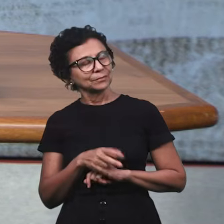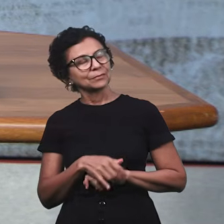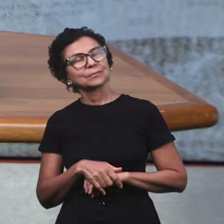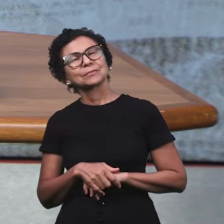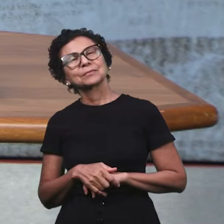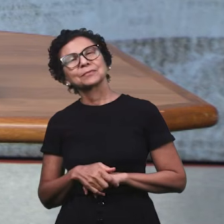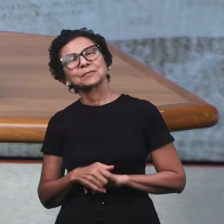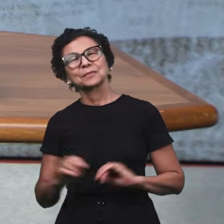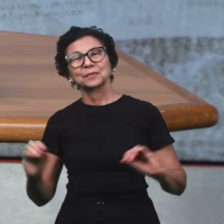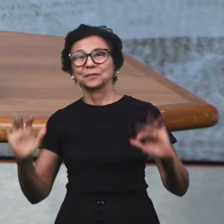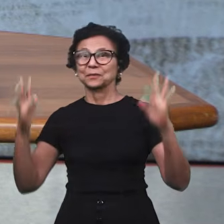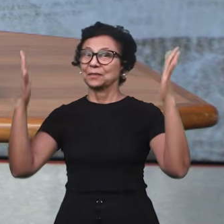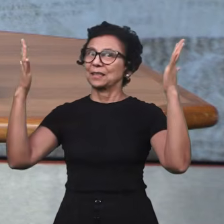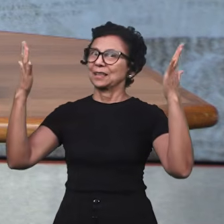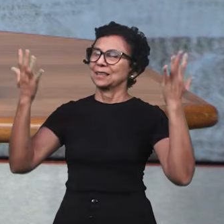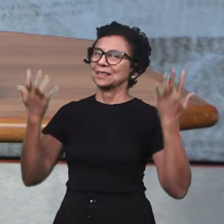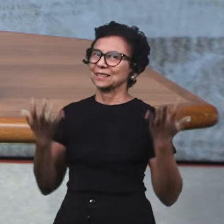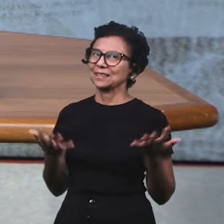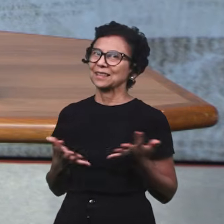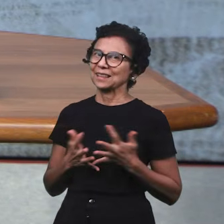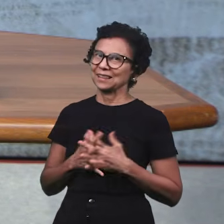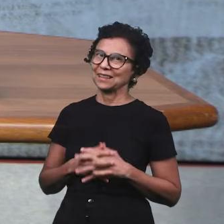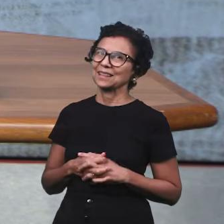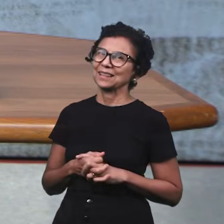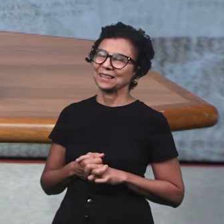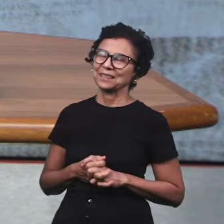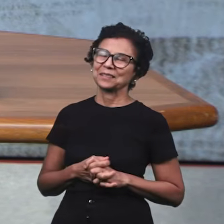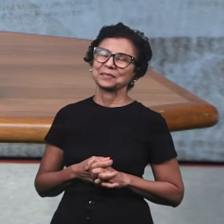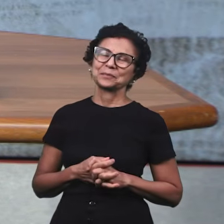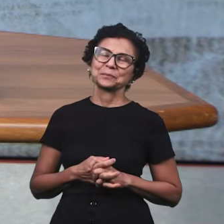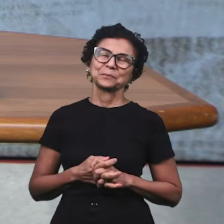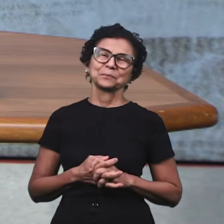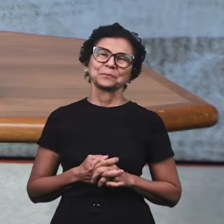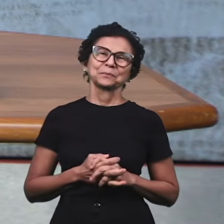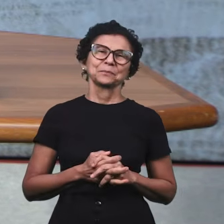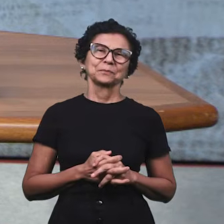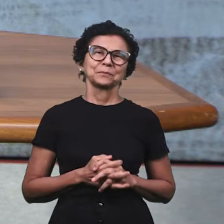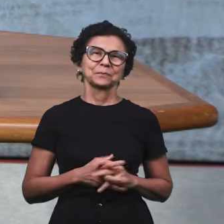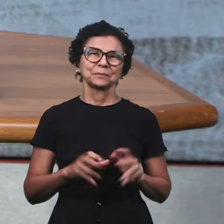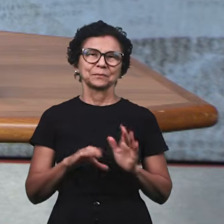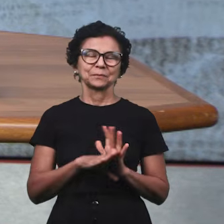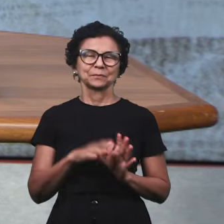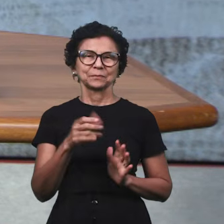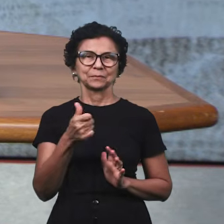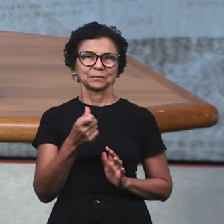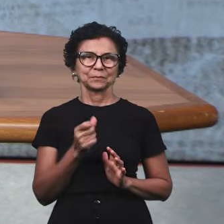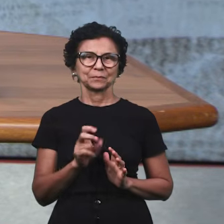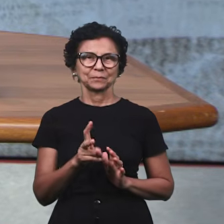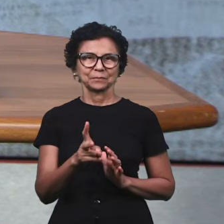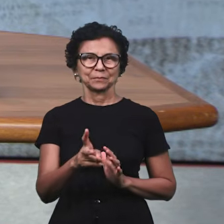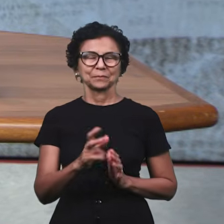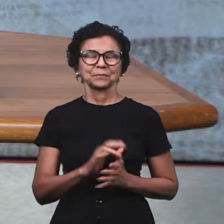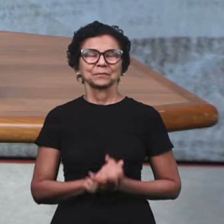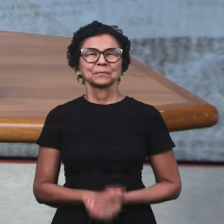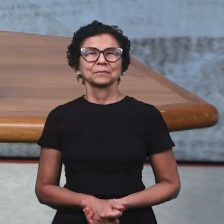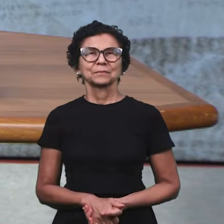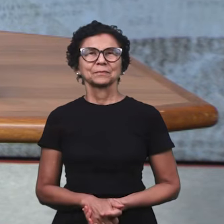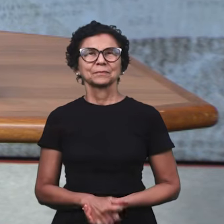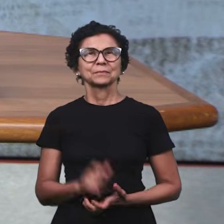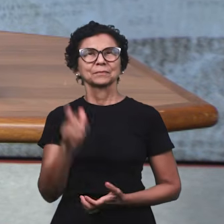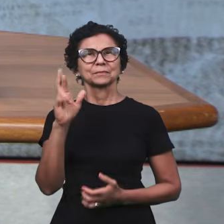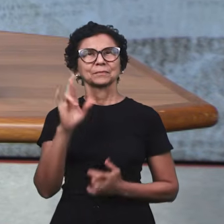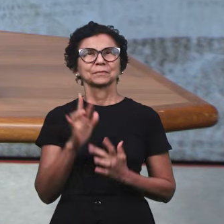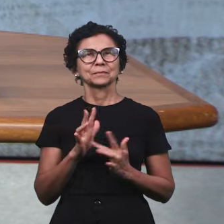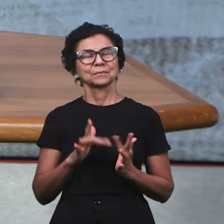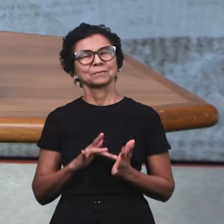a essa festa, né, a leitura a respeito dessa festa, no capítulo 16 do primeiro livro das Crônicas. A paz do